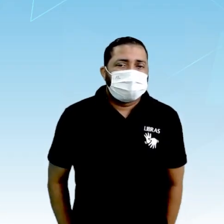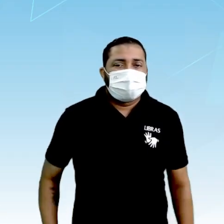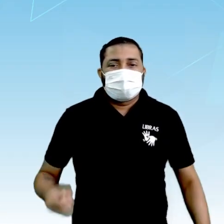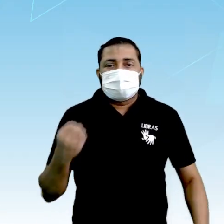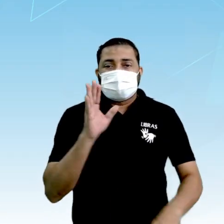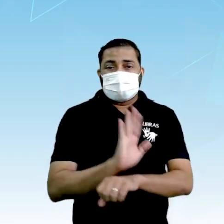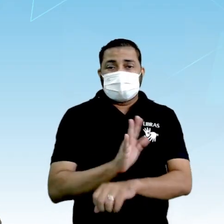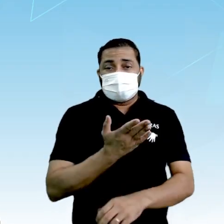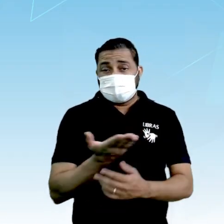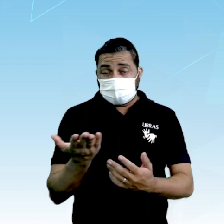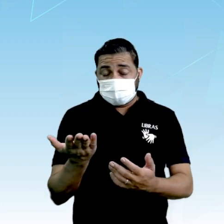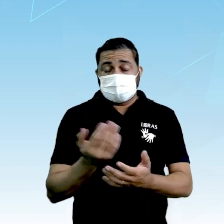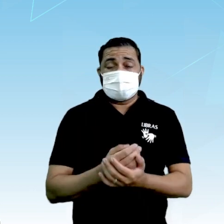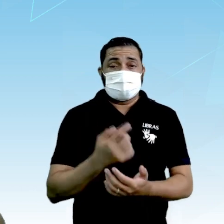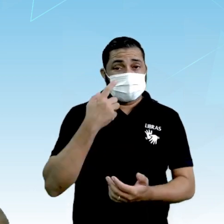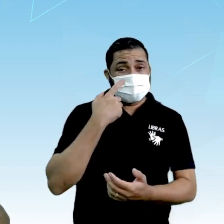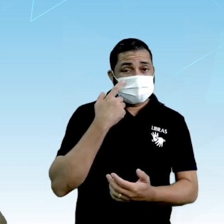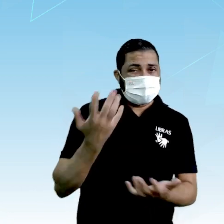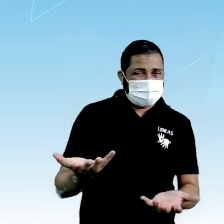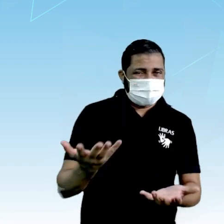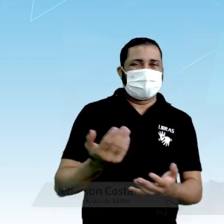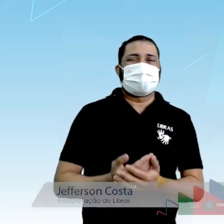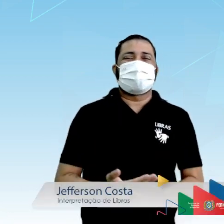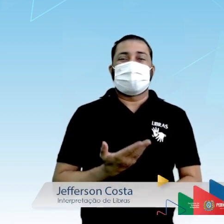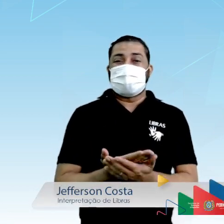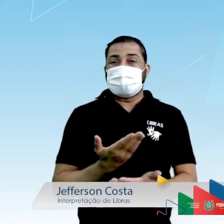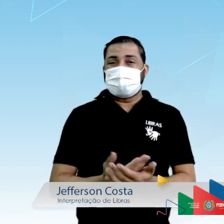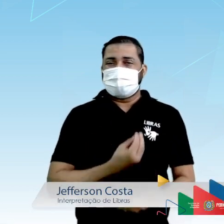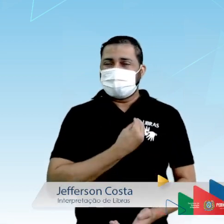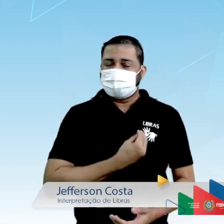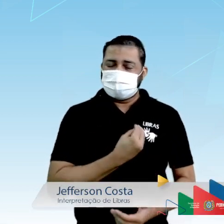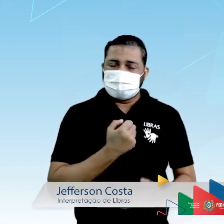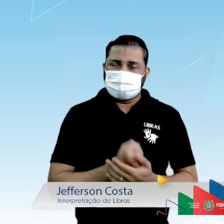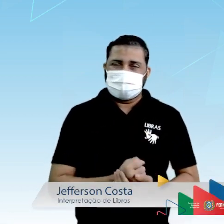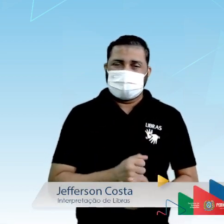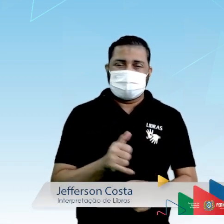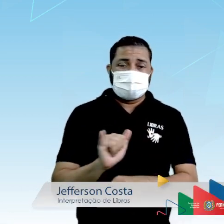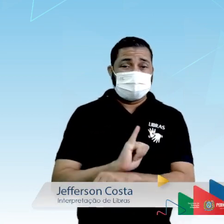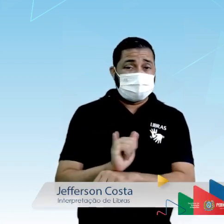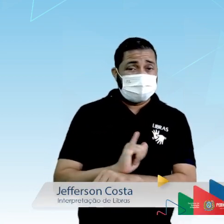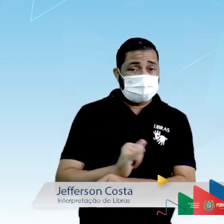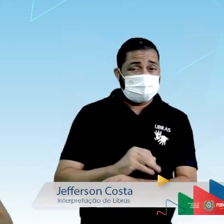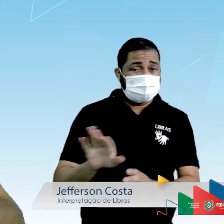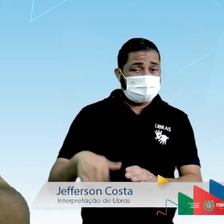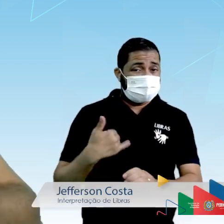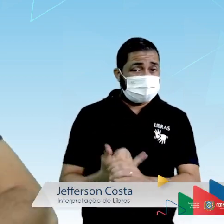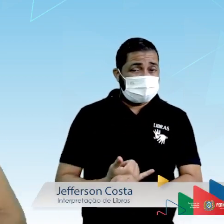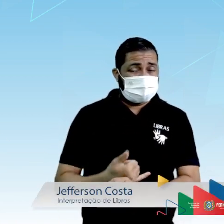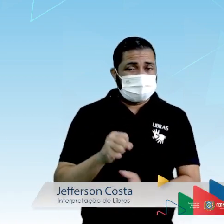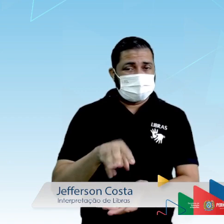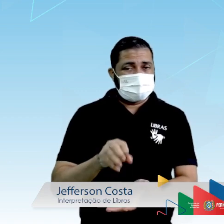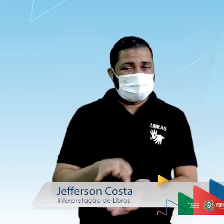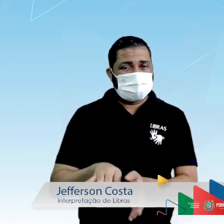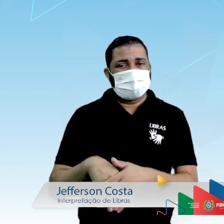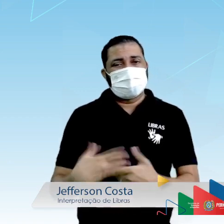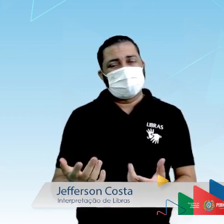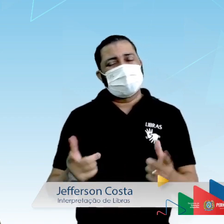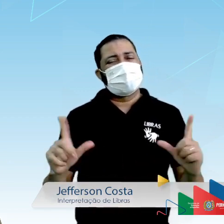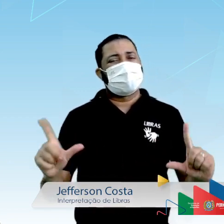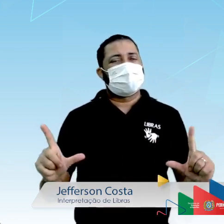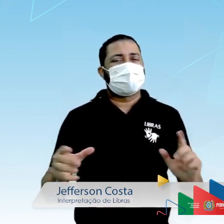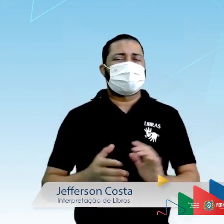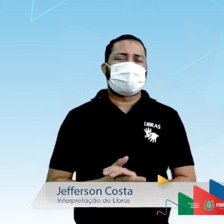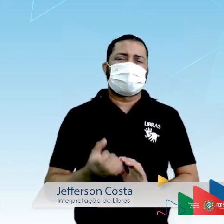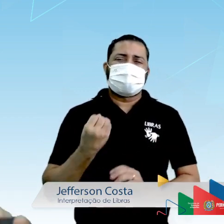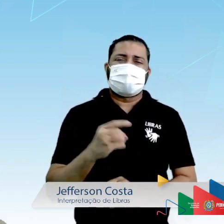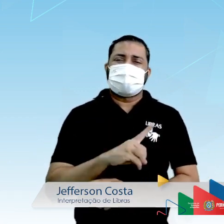Boa tarde para você que está assistindo essa aula ao vivo, seja pelo canal do YouTube do EducaPE, seja pelos nossos canais de televisão.